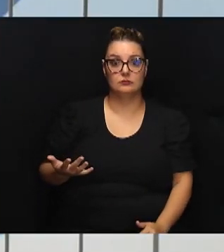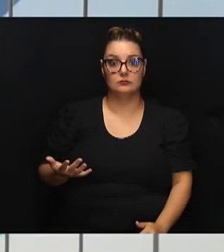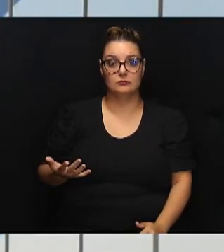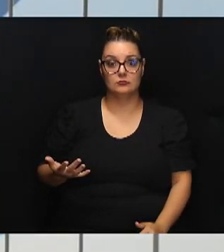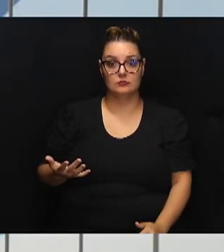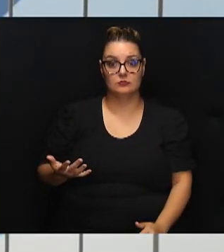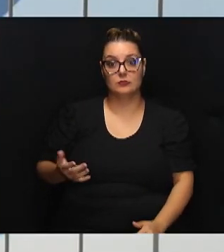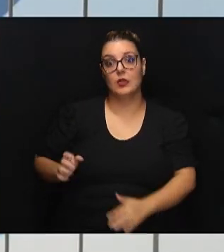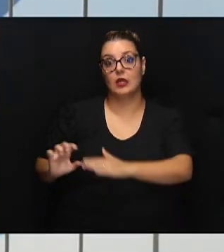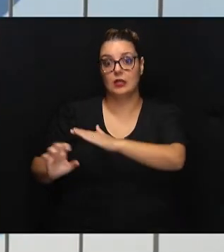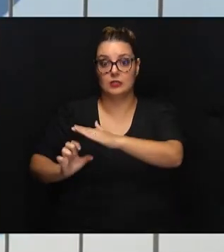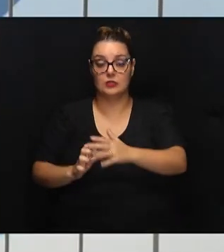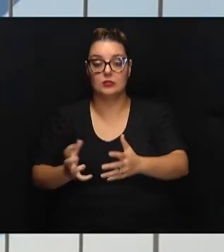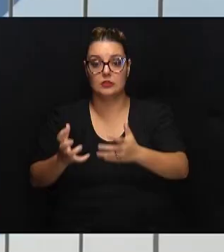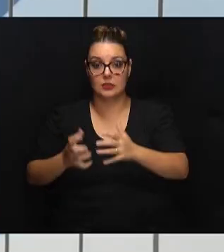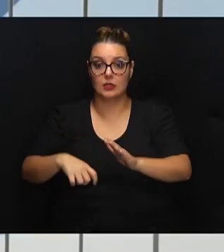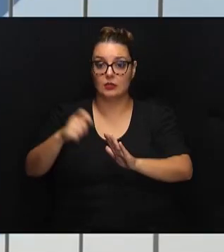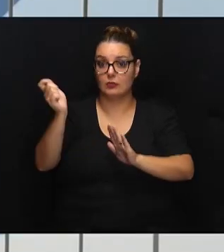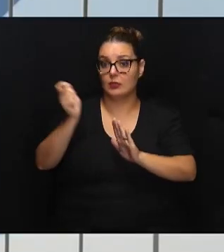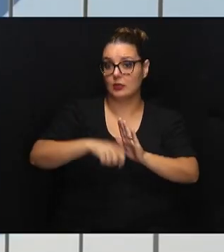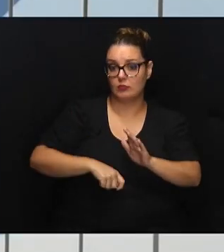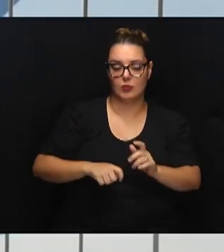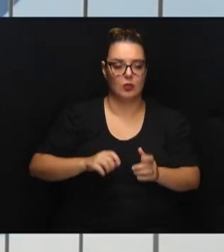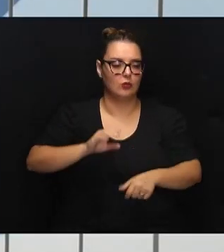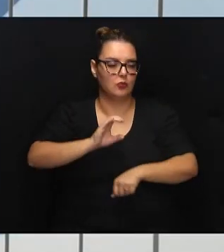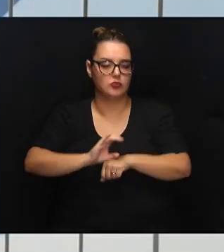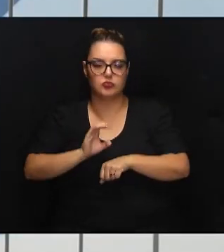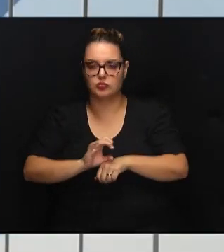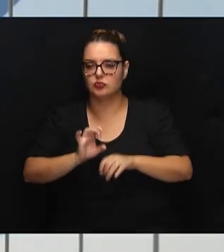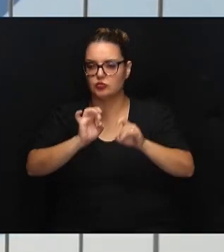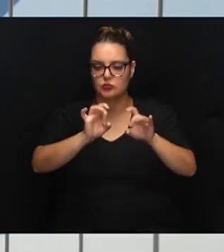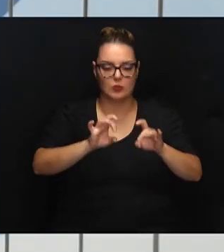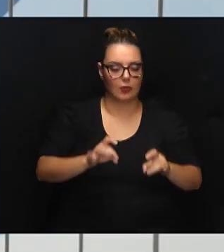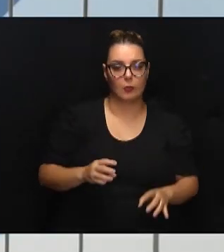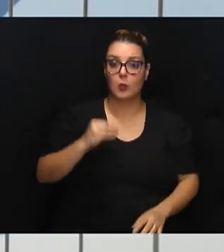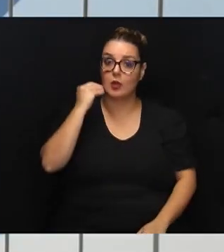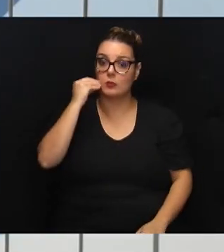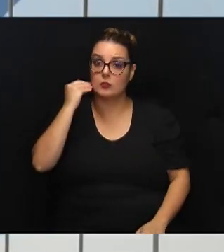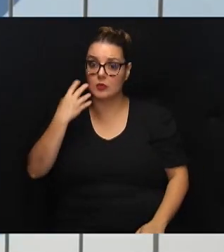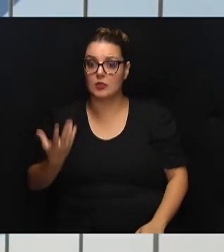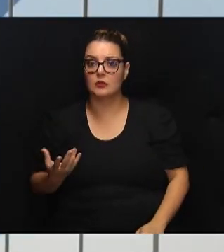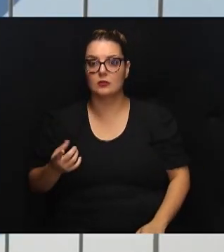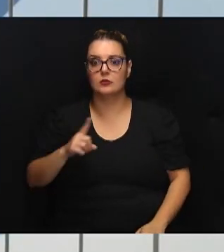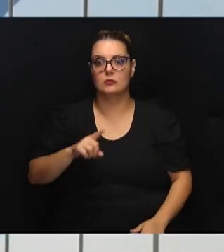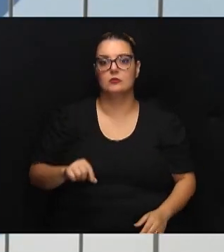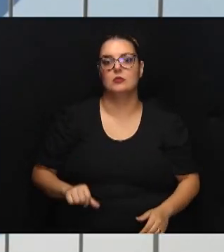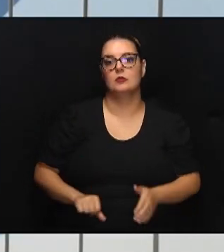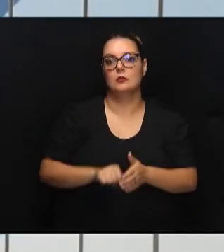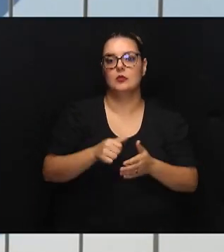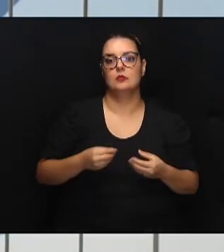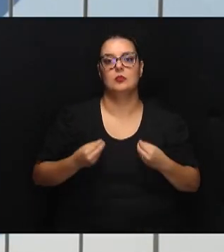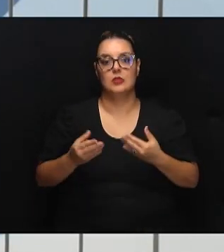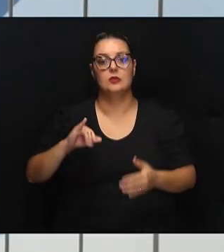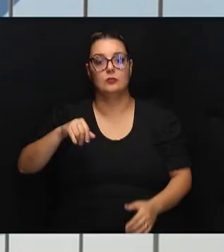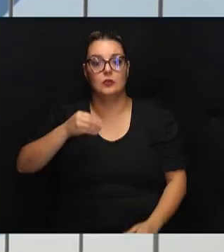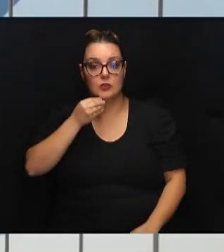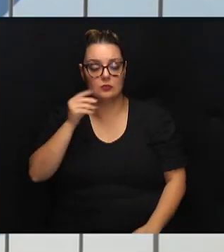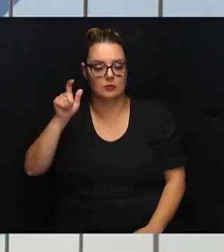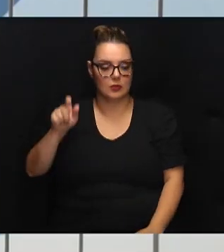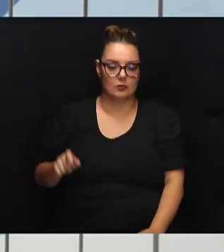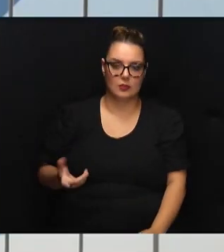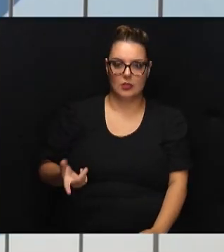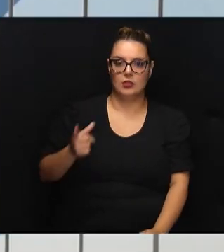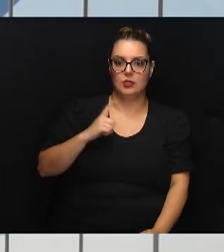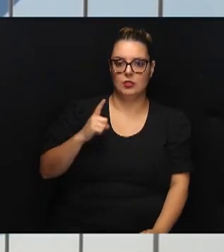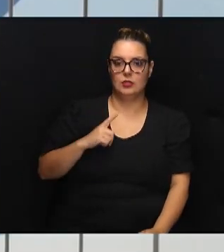as empresas, elas querem capacitação, elas querem uma experiência, sem dar aquela primeira oportunidade para a pessoa. E aí eu tenho